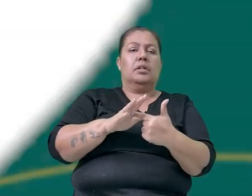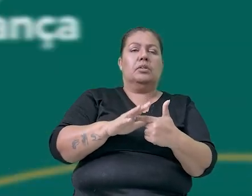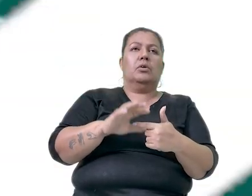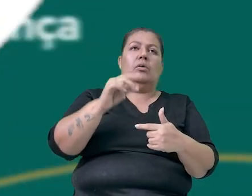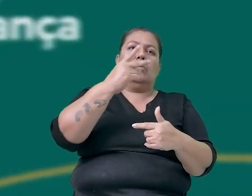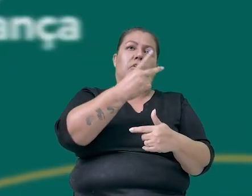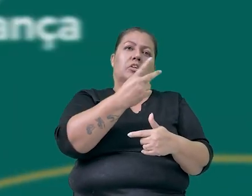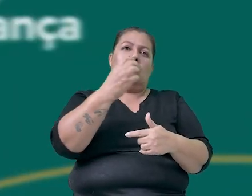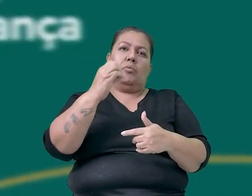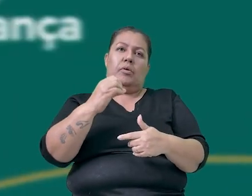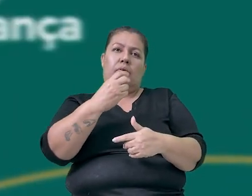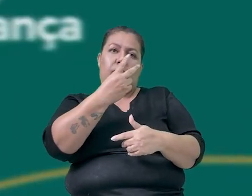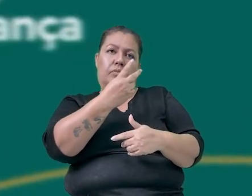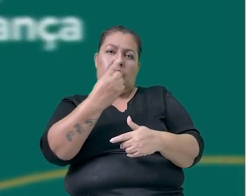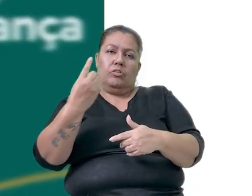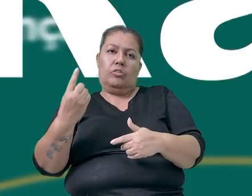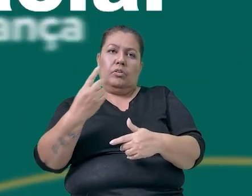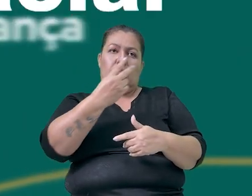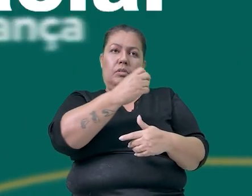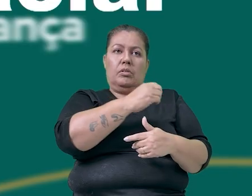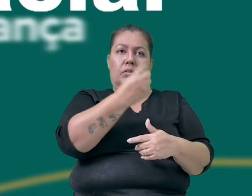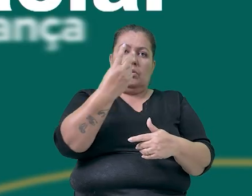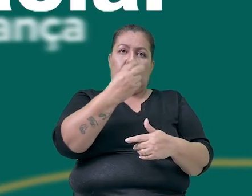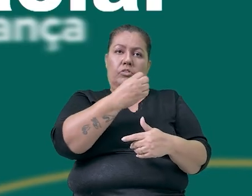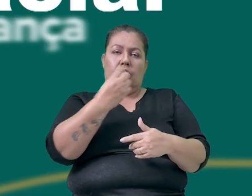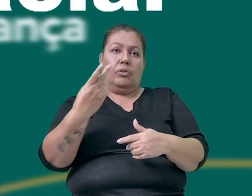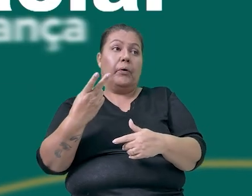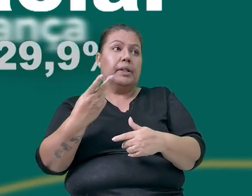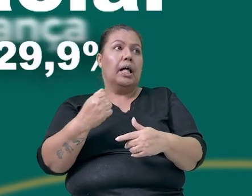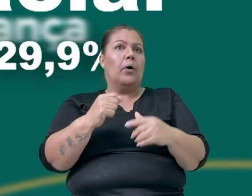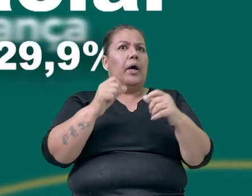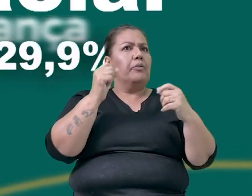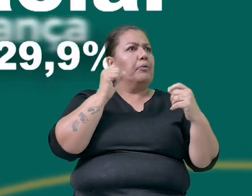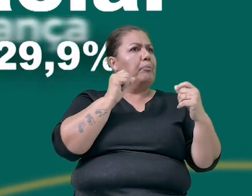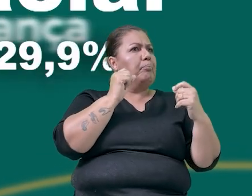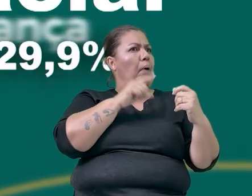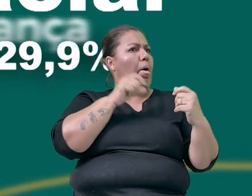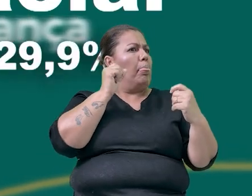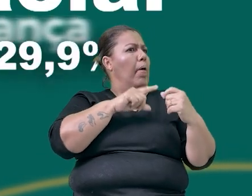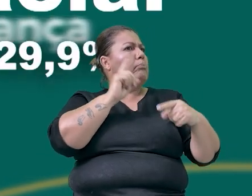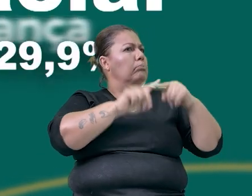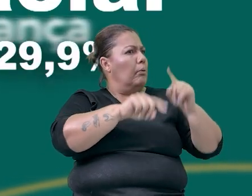e 2022, os registros de injúria racial no Brasil cresceram